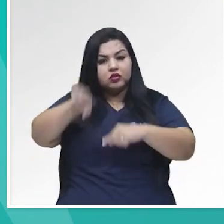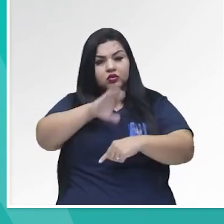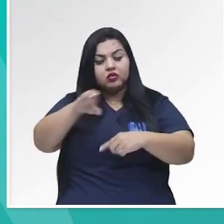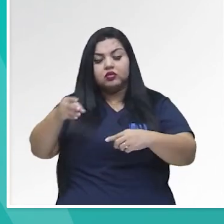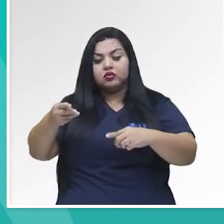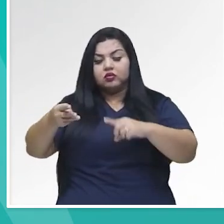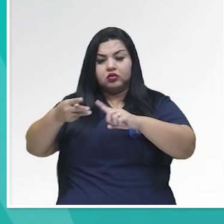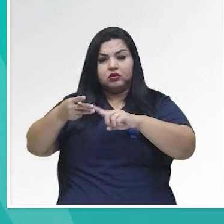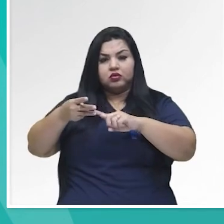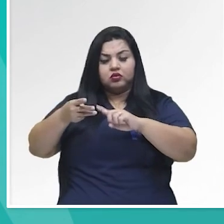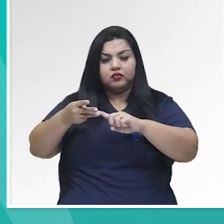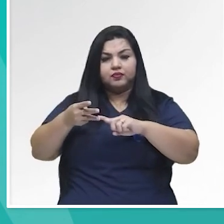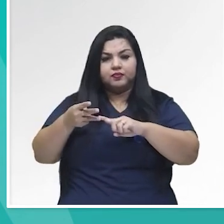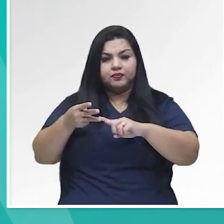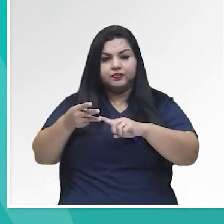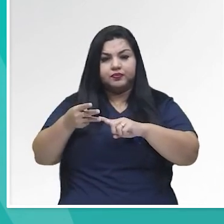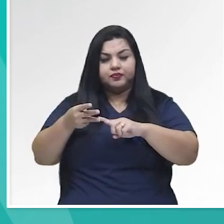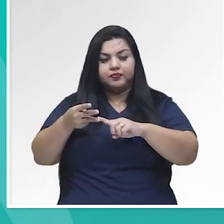a Igreja